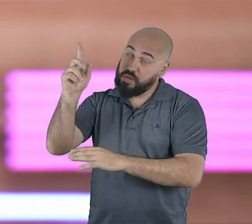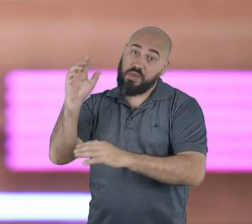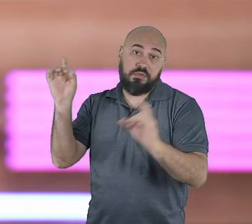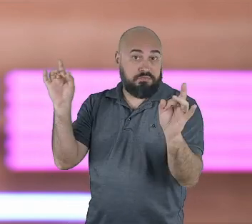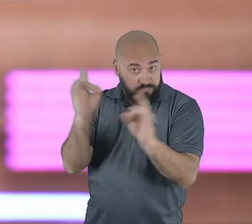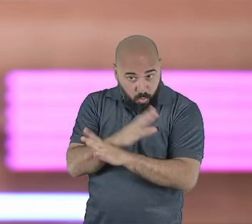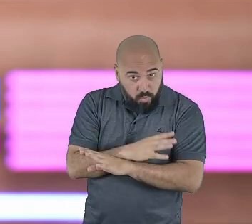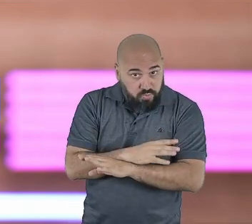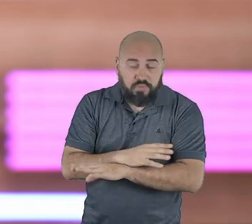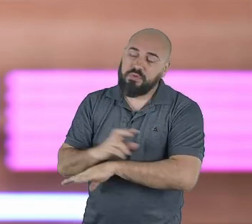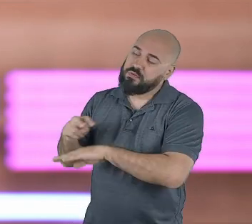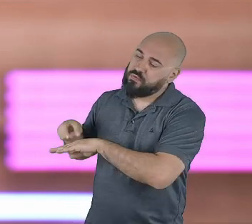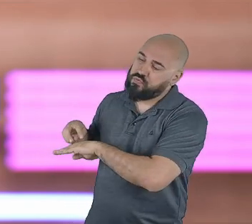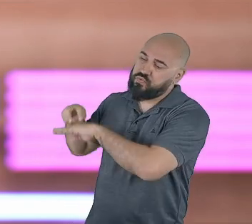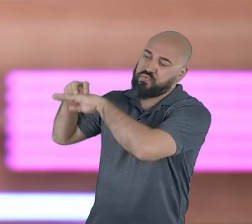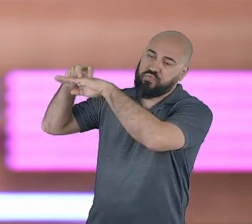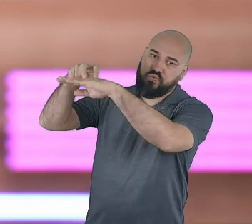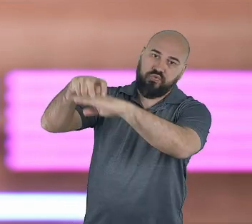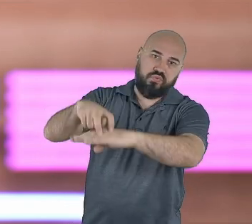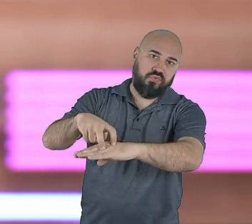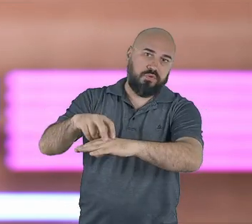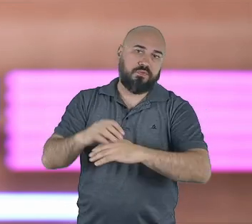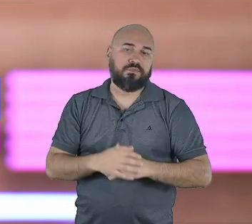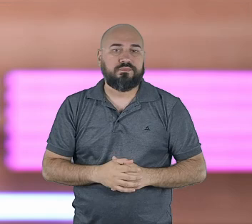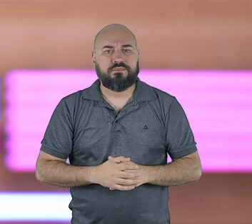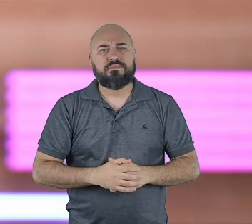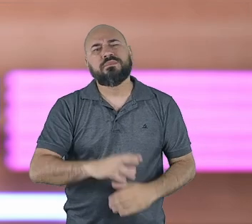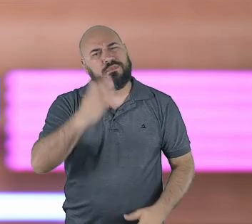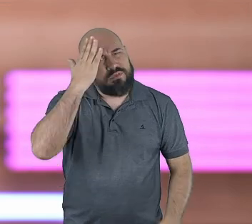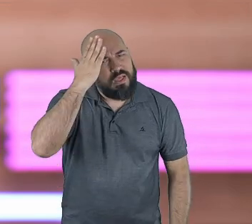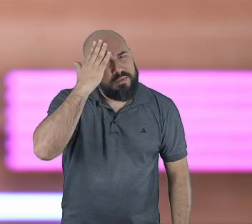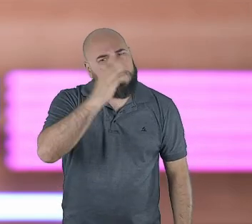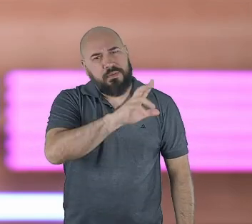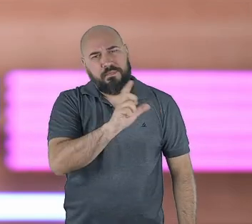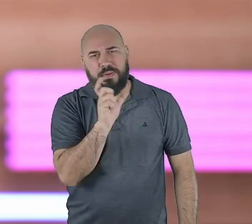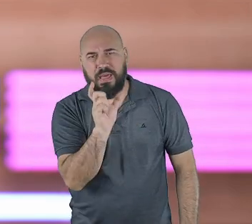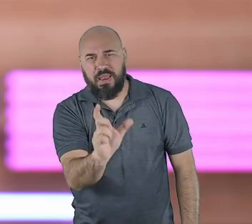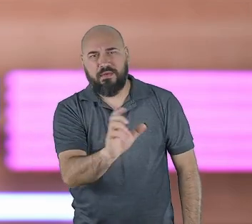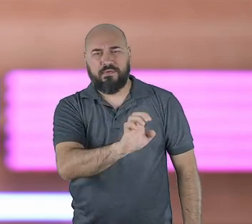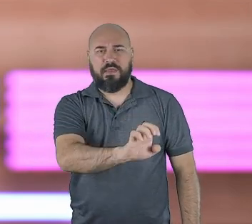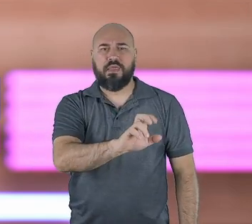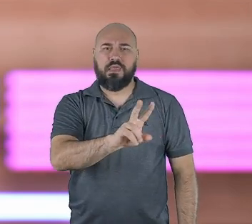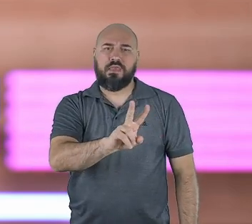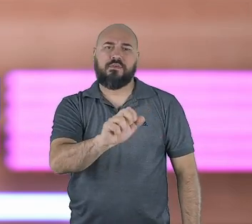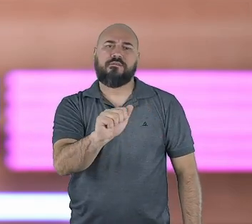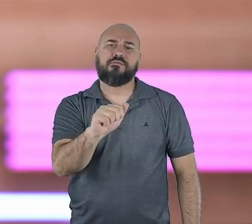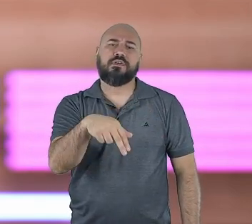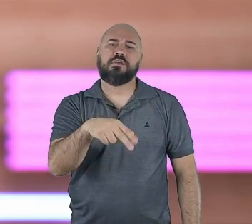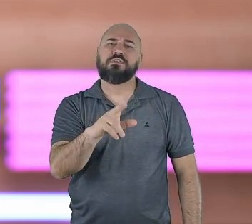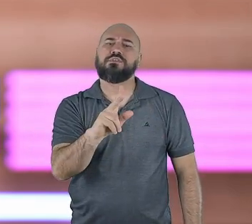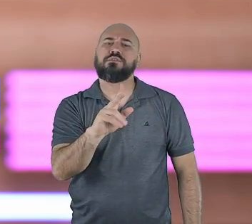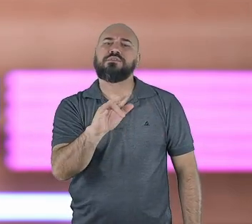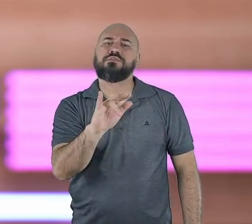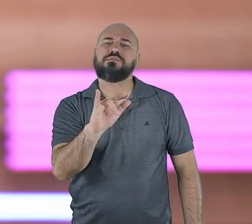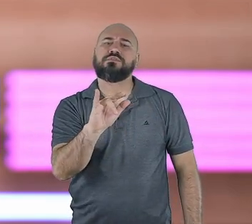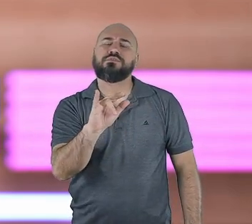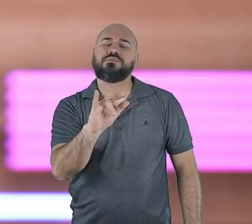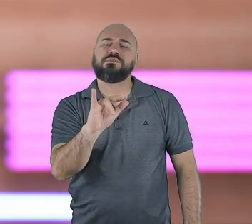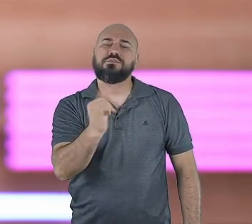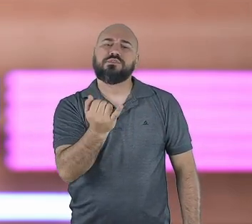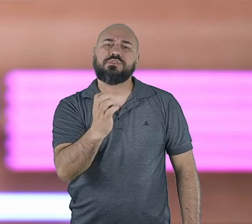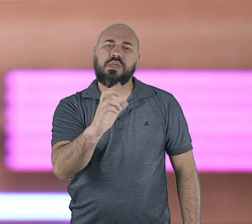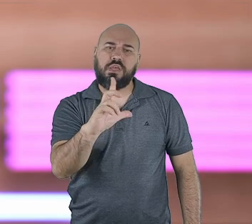evangelho significa boas novas ou boa notícia. A boa nova é